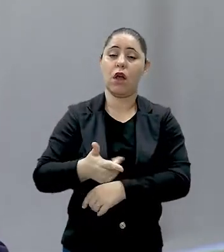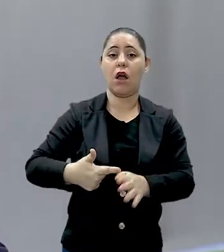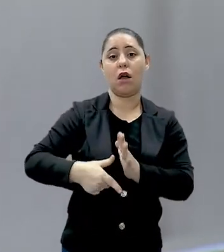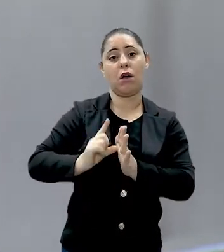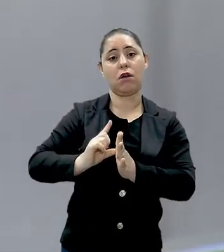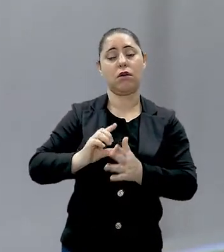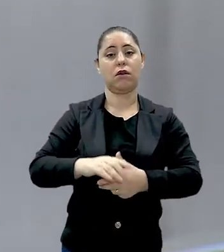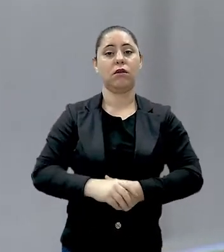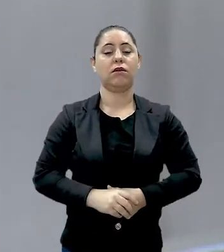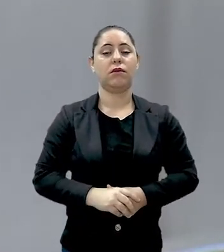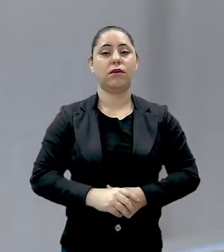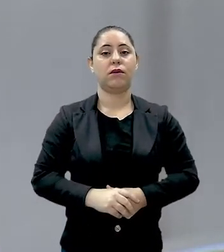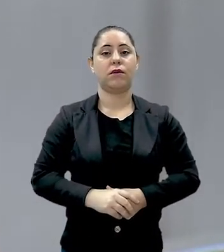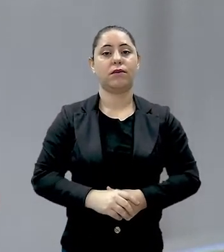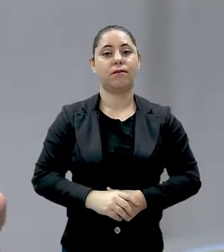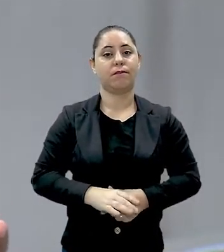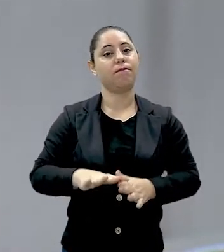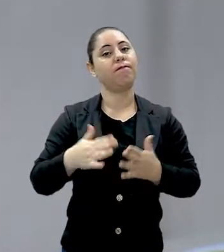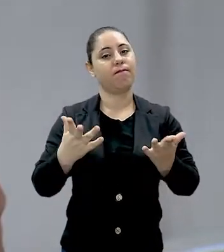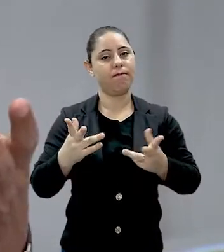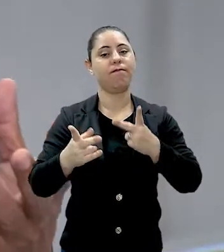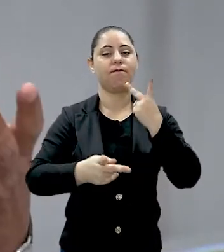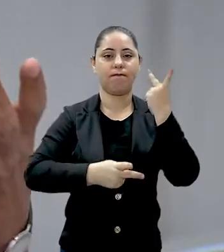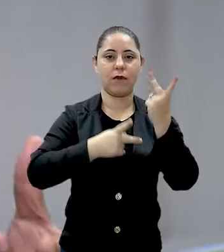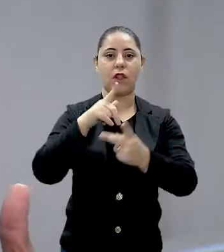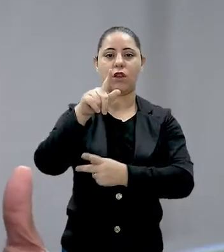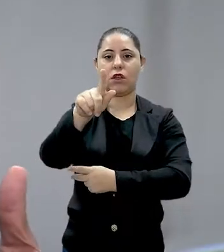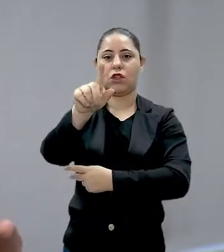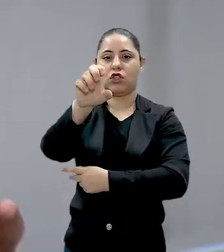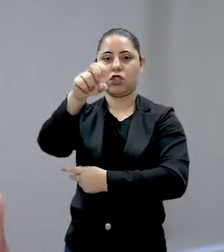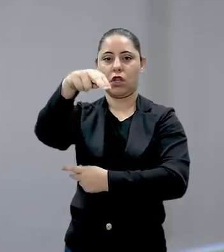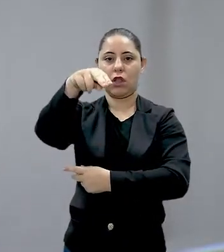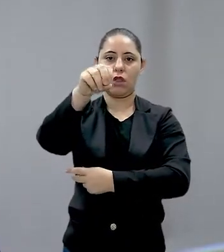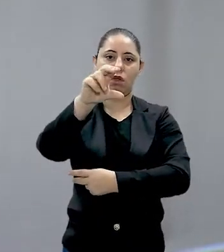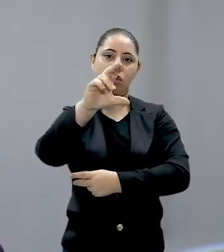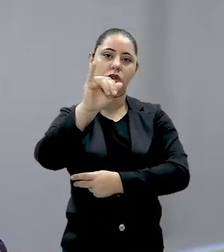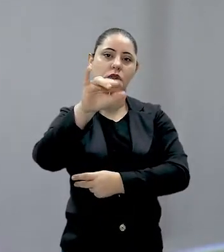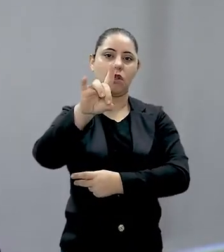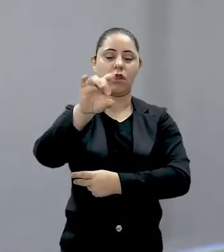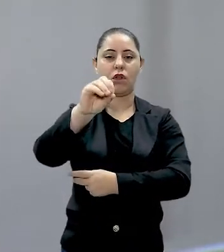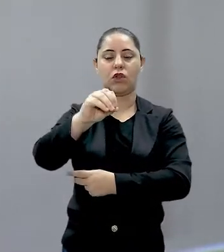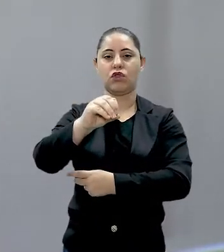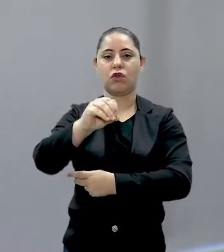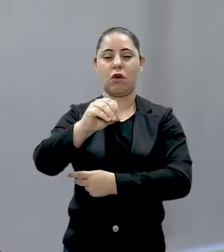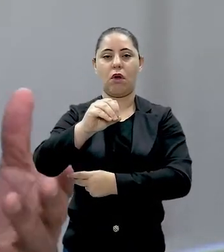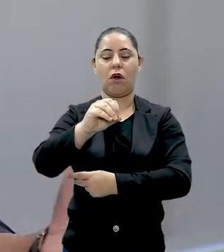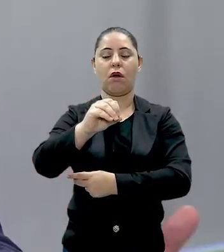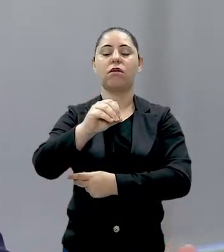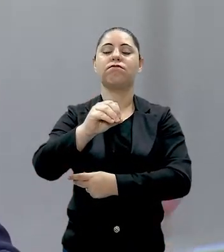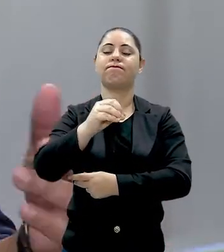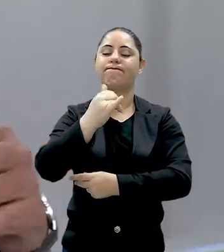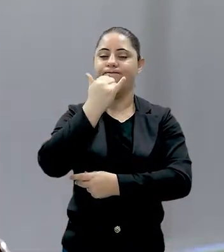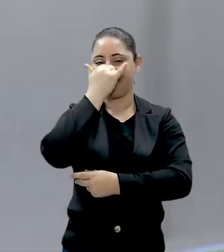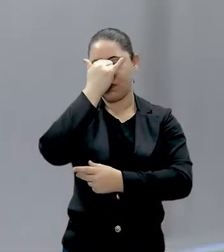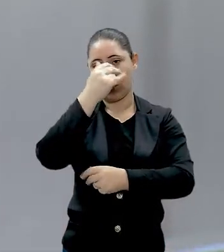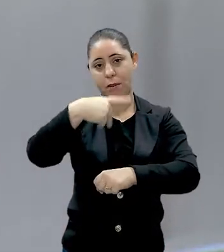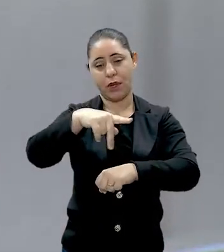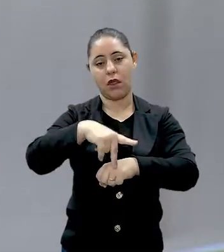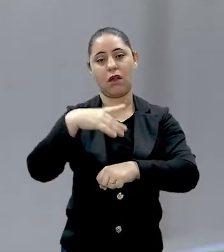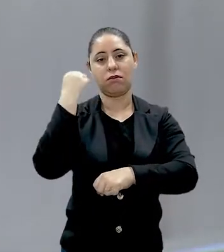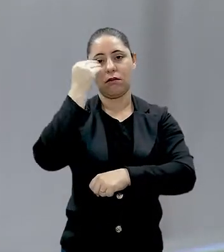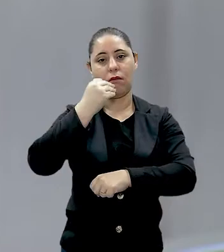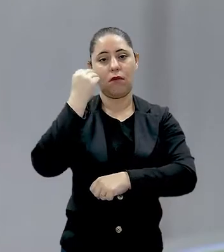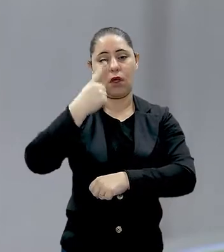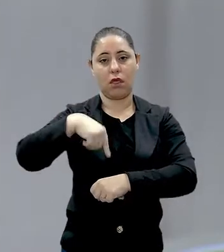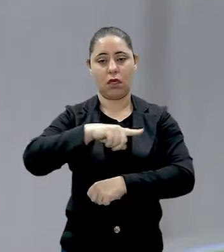sido imunizado. Então, quando falam genocídio, não é exagero. Infelizmente, o Brasil está passando por esse